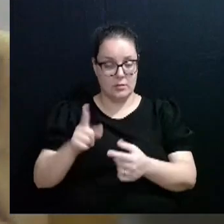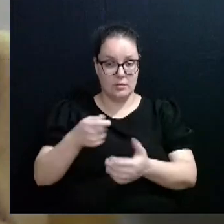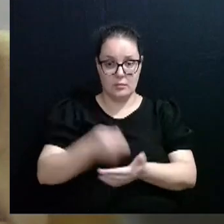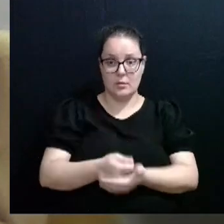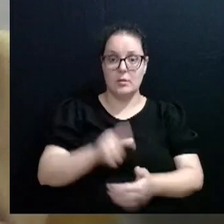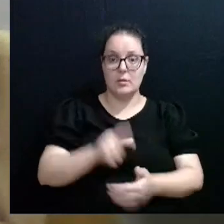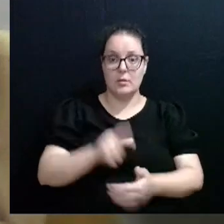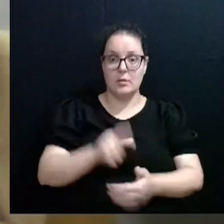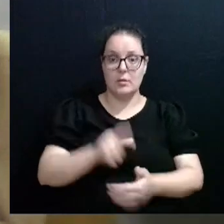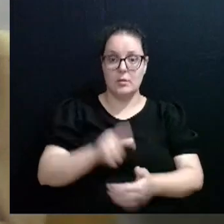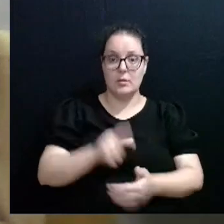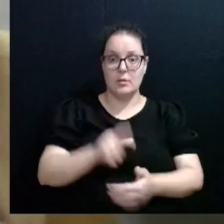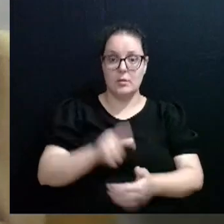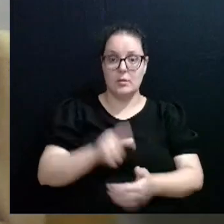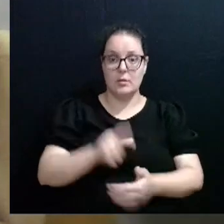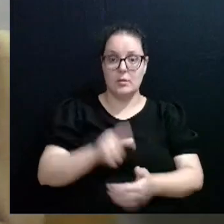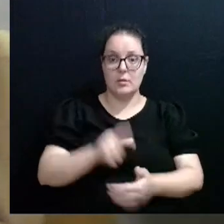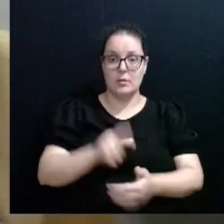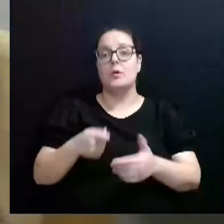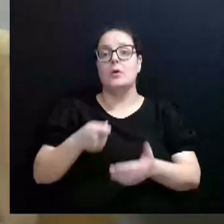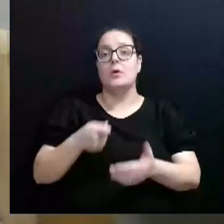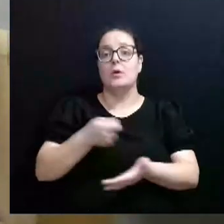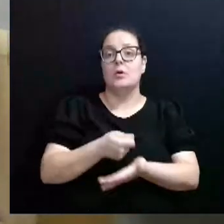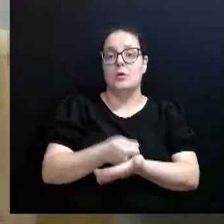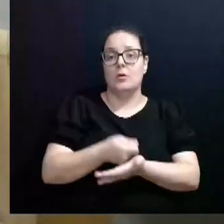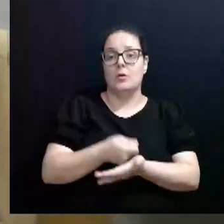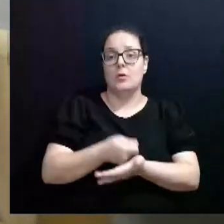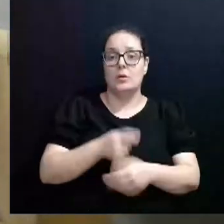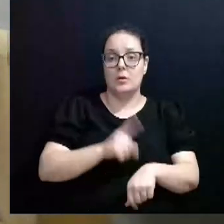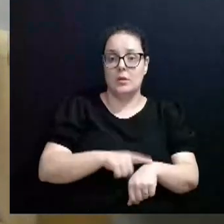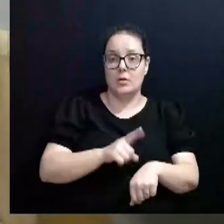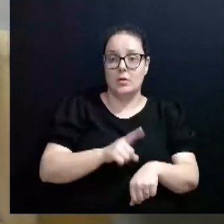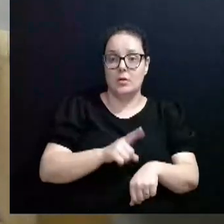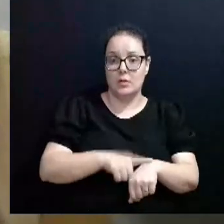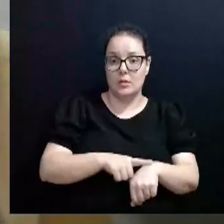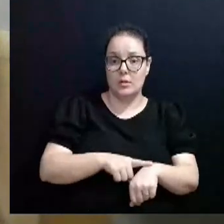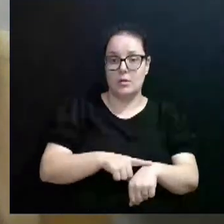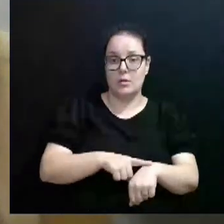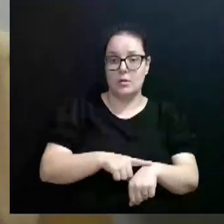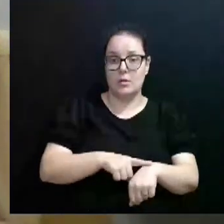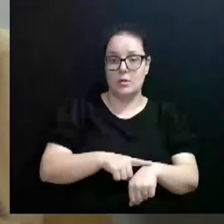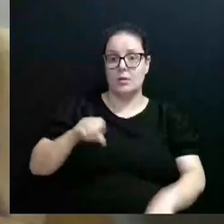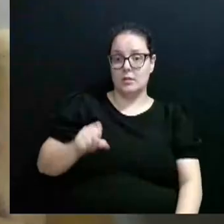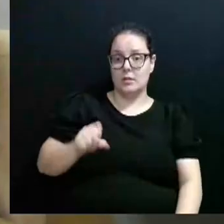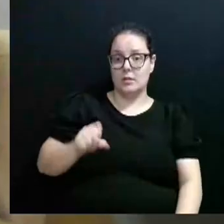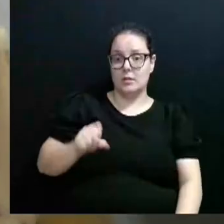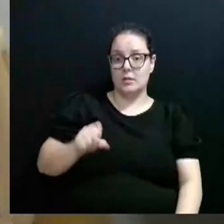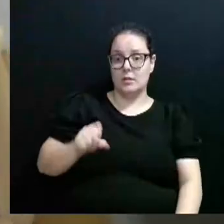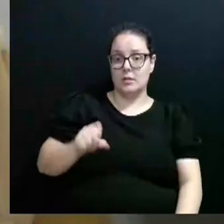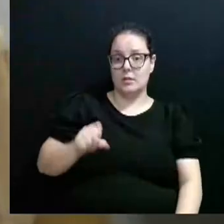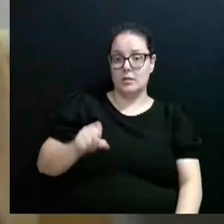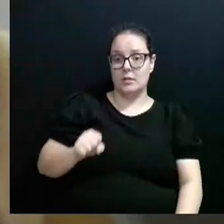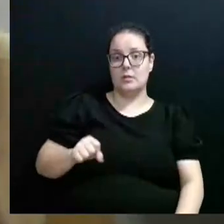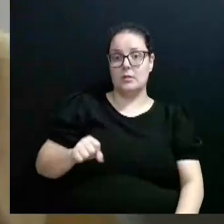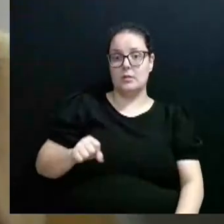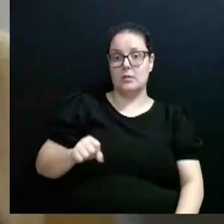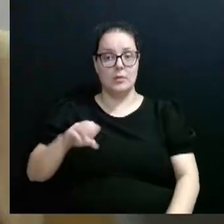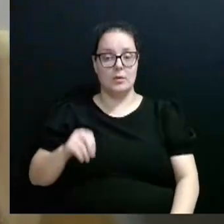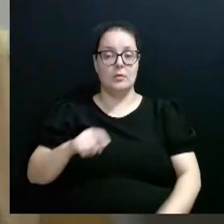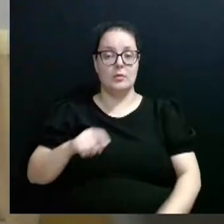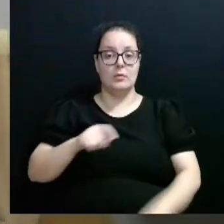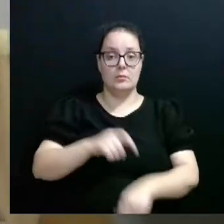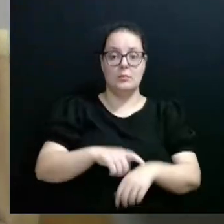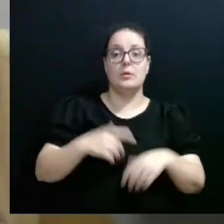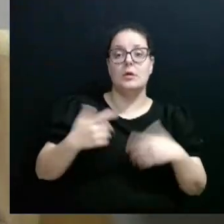trabalhador compra as horas, a compensação via banco de horas. Ou aí cabe ao trabalhador